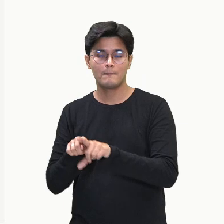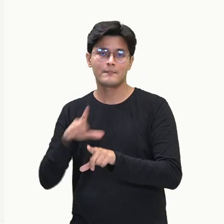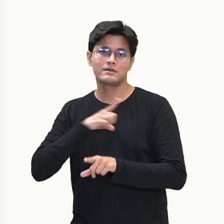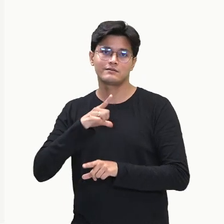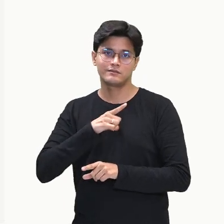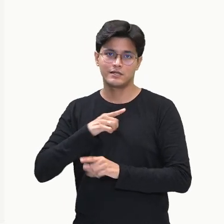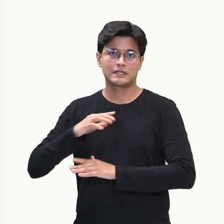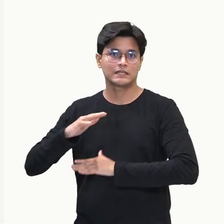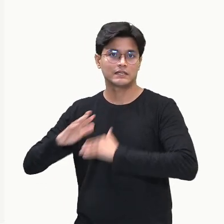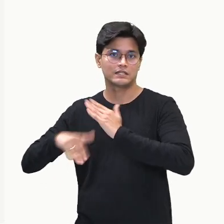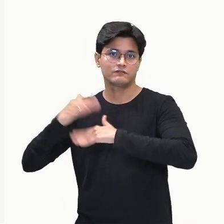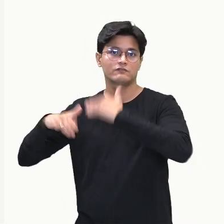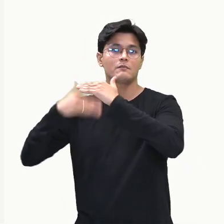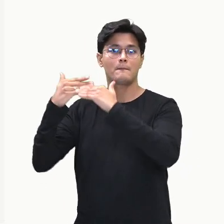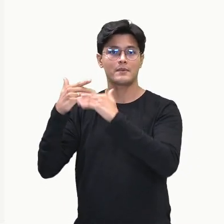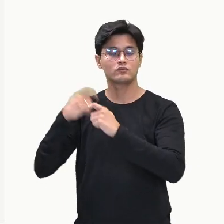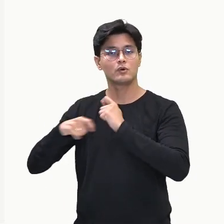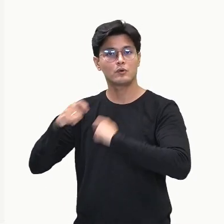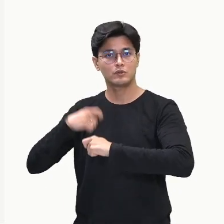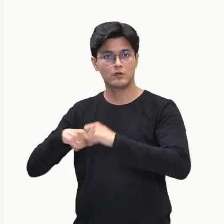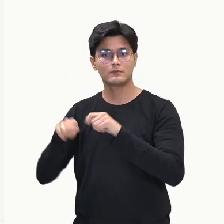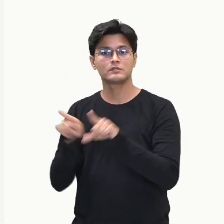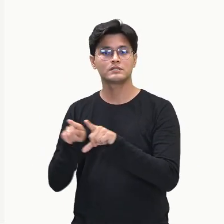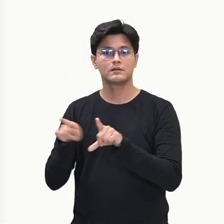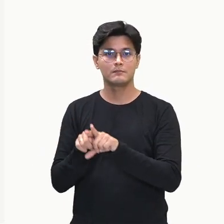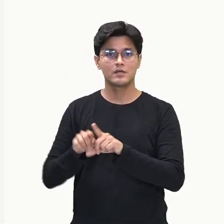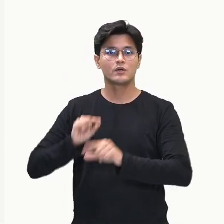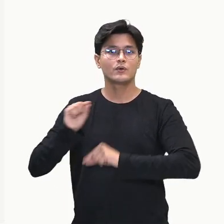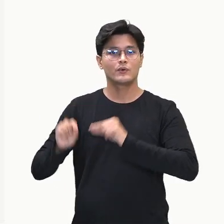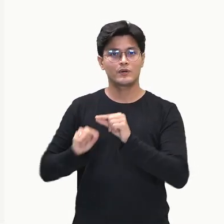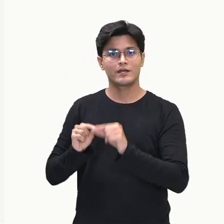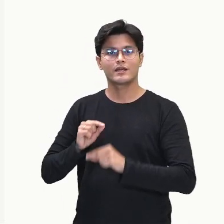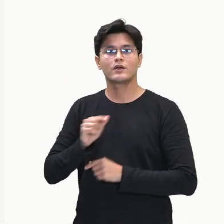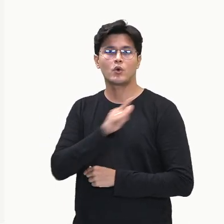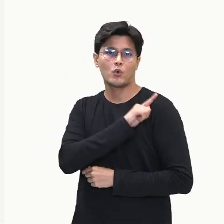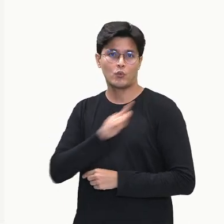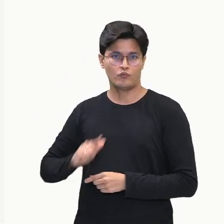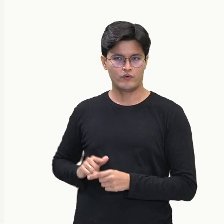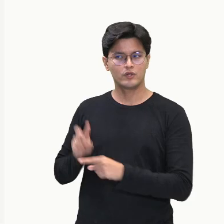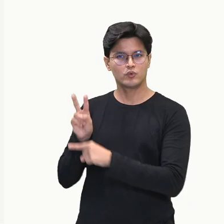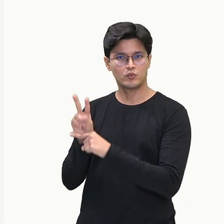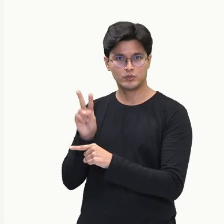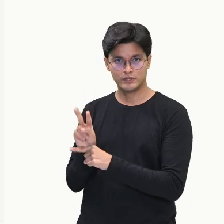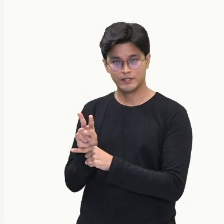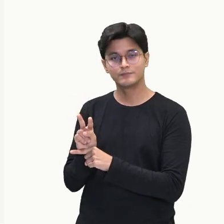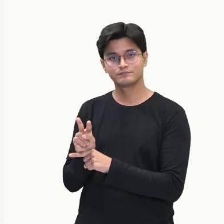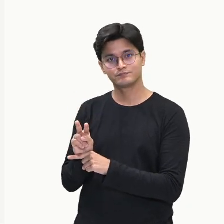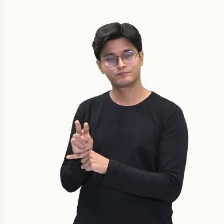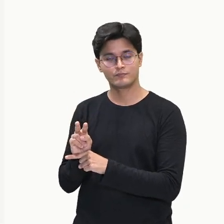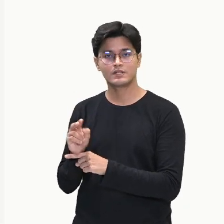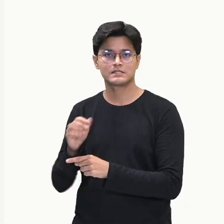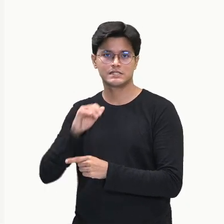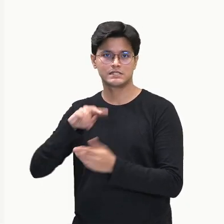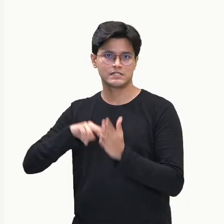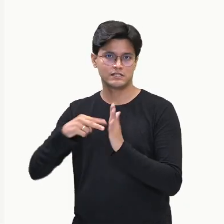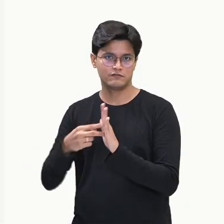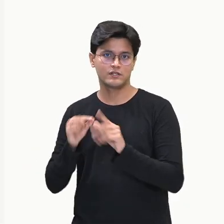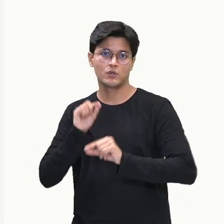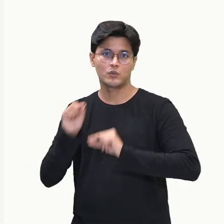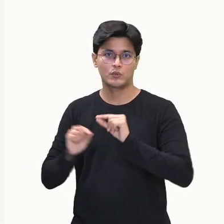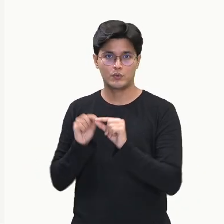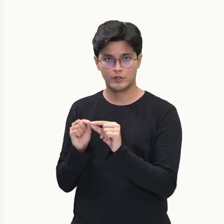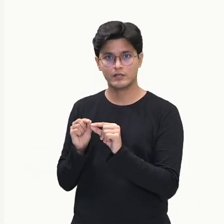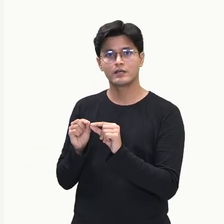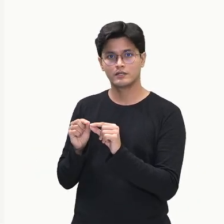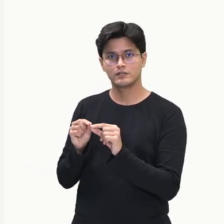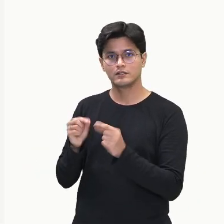desenvolvimento econômico e temos governança, ou seja, as atividades todas são governadas por